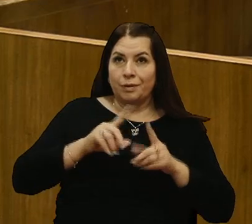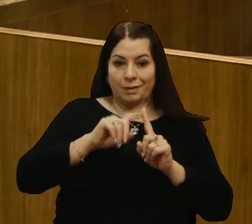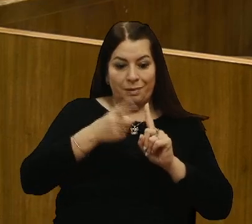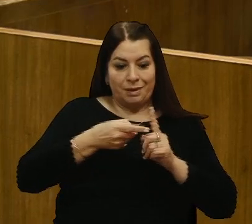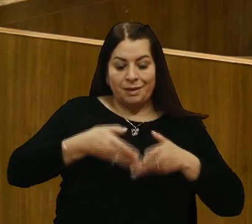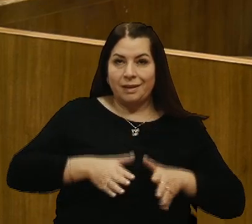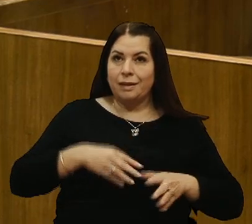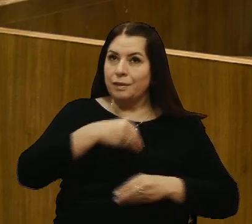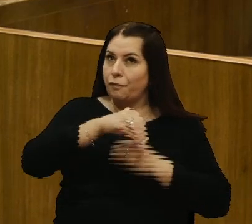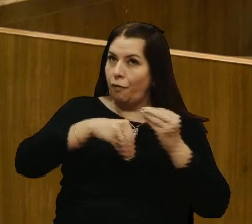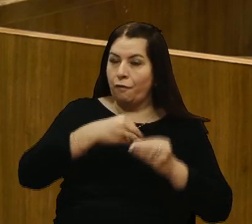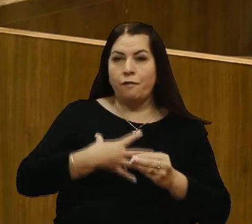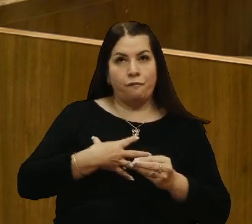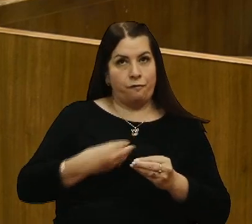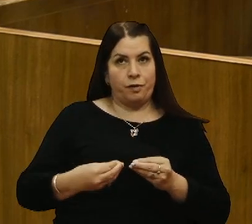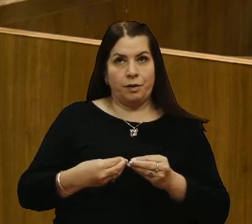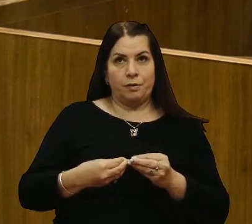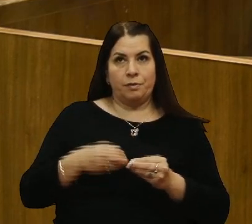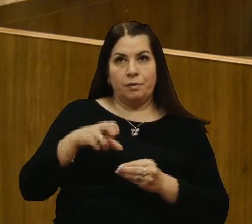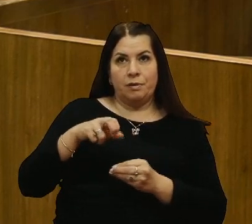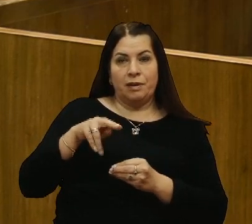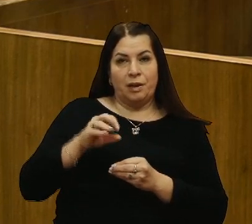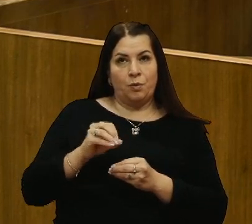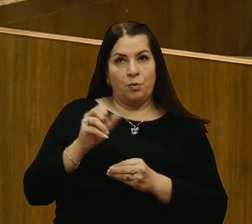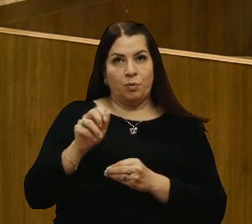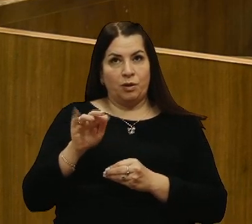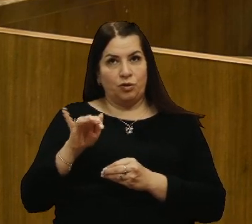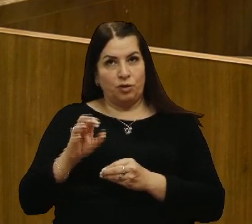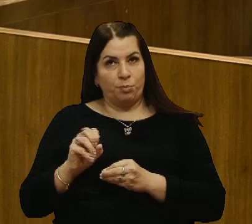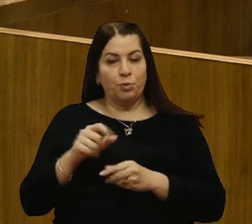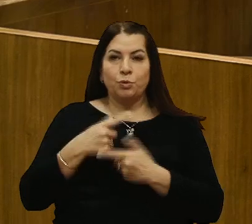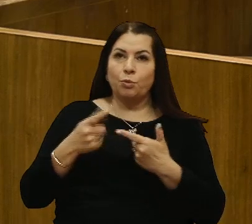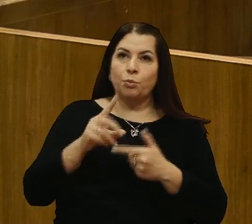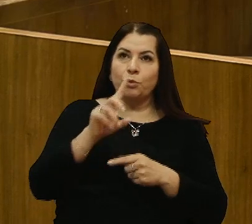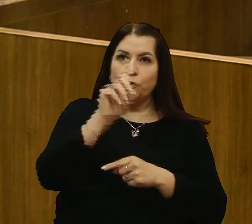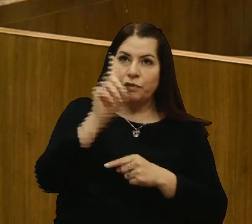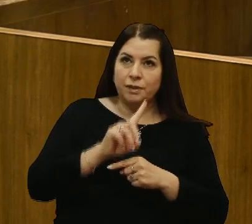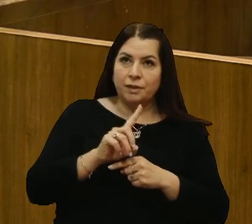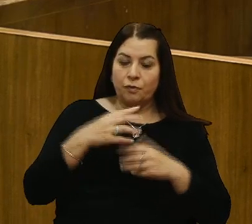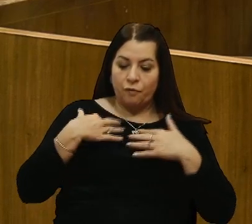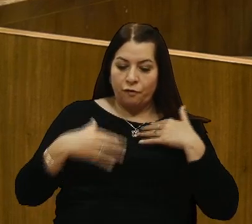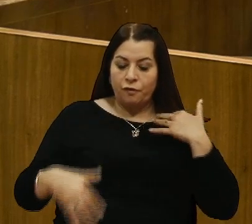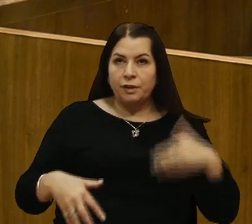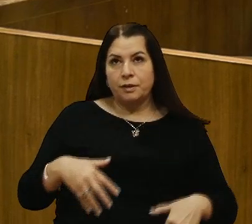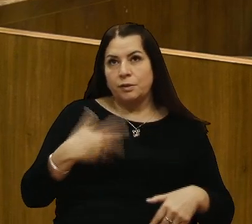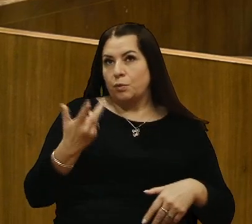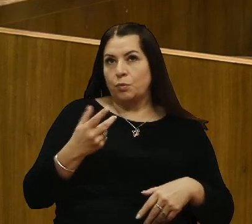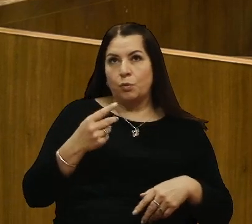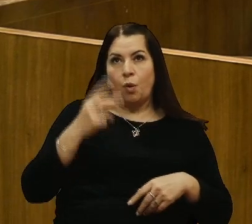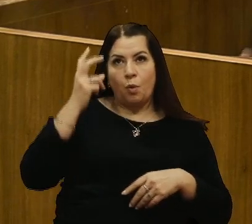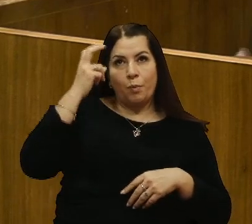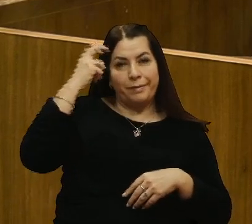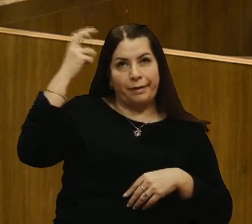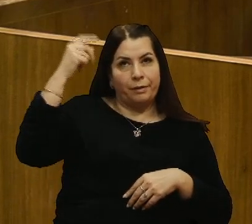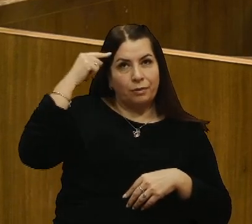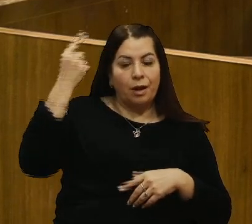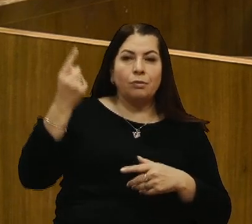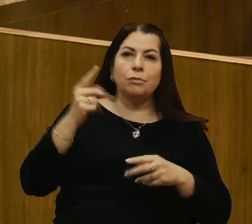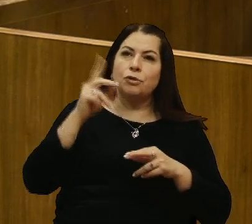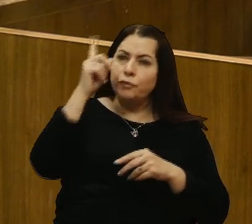envolve filhos neuroatípicos e com alguma deficiência física ou intelectual,